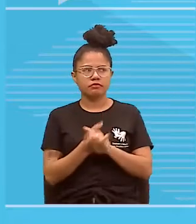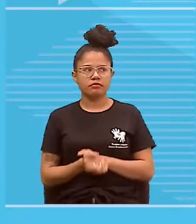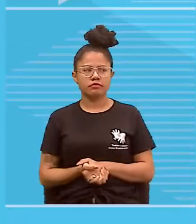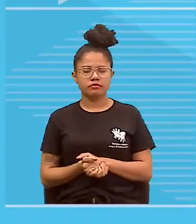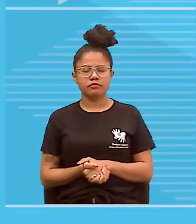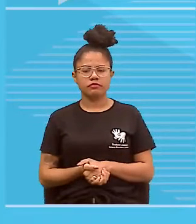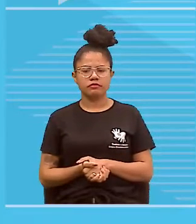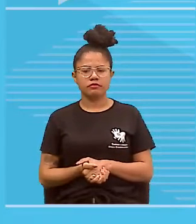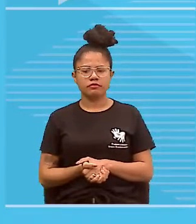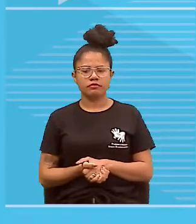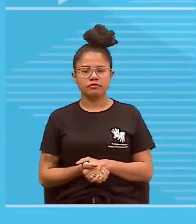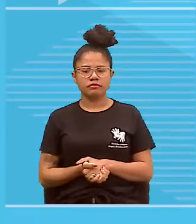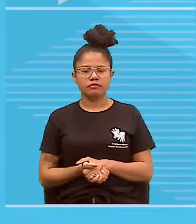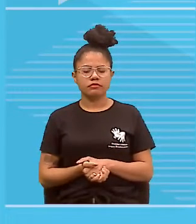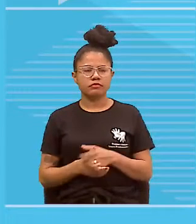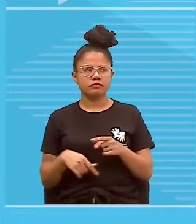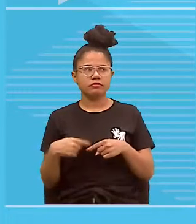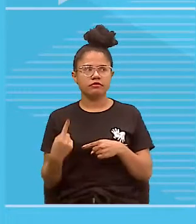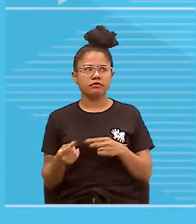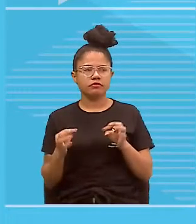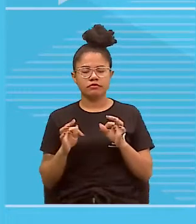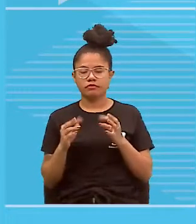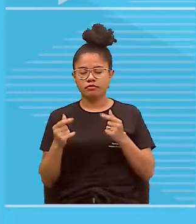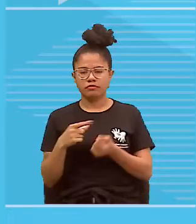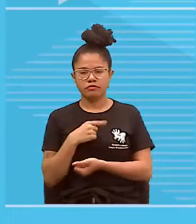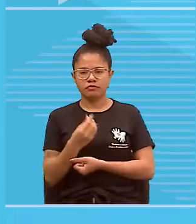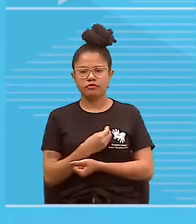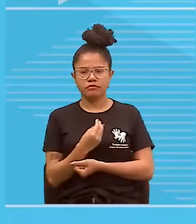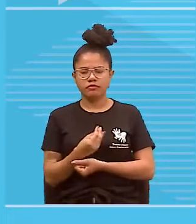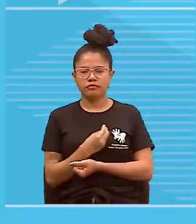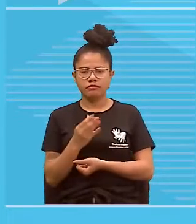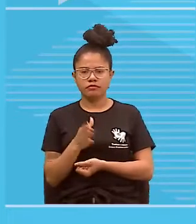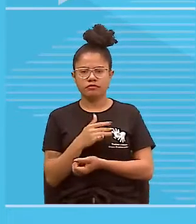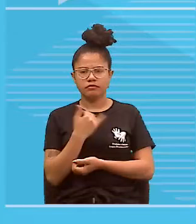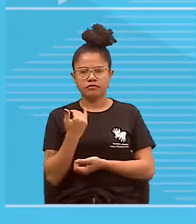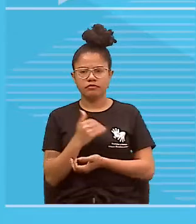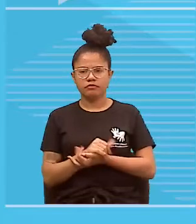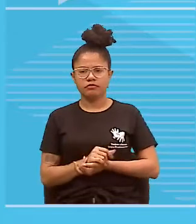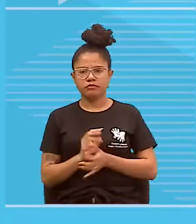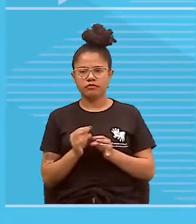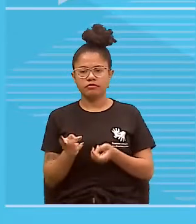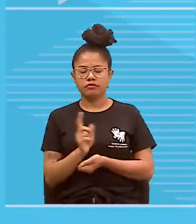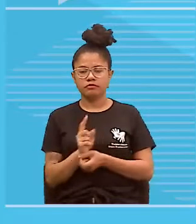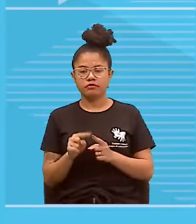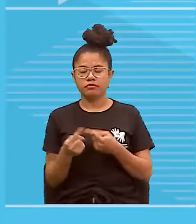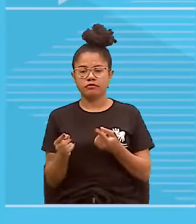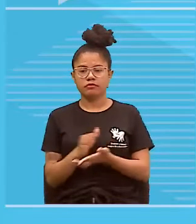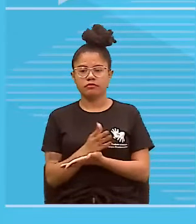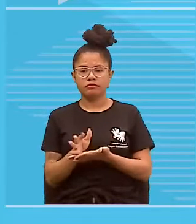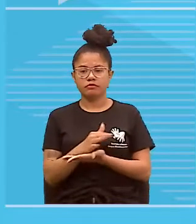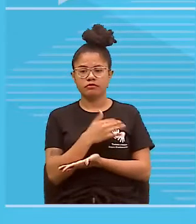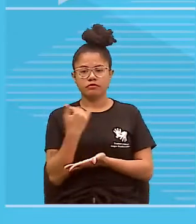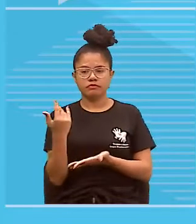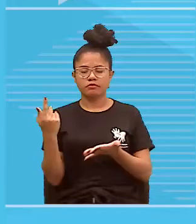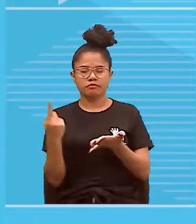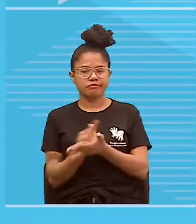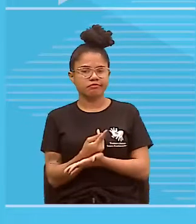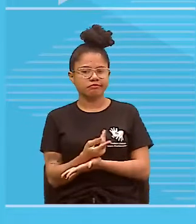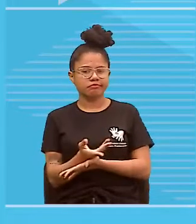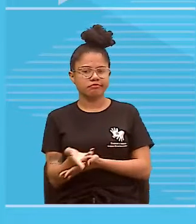sedimentares a partir disso todos os seres vivos que morriam todos não mas alguns que morriam aconteciam